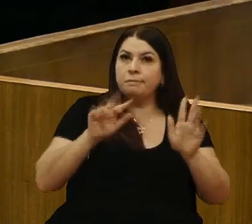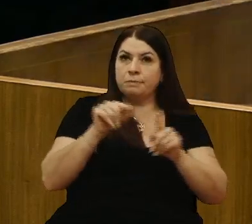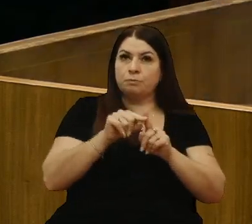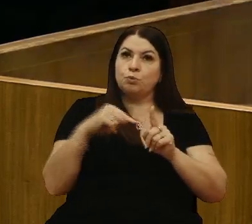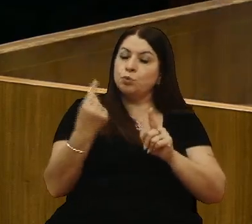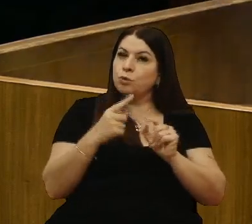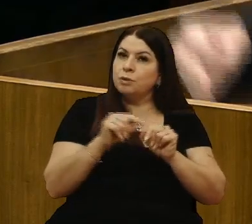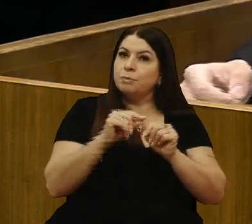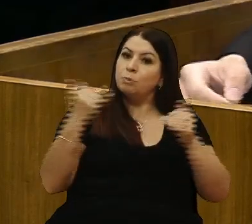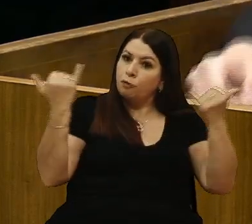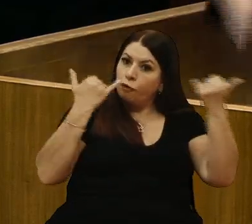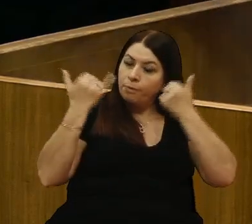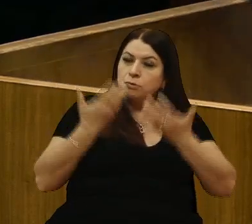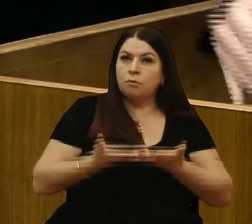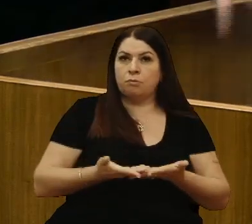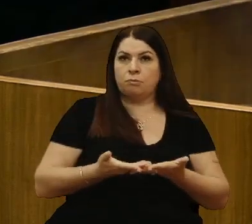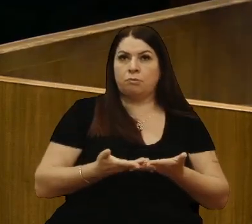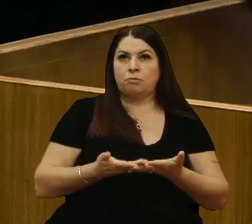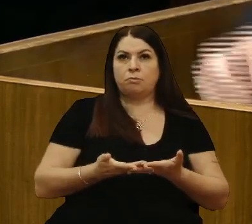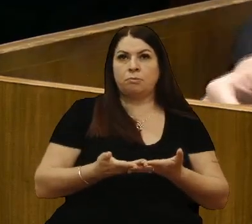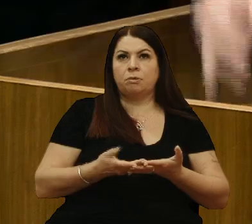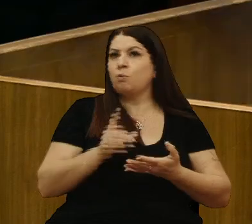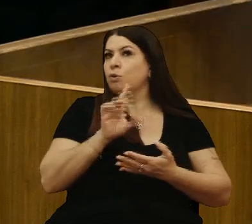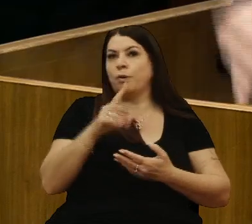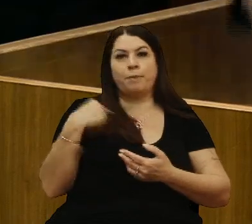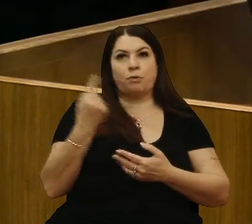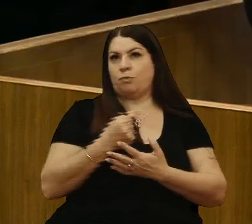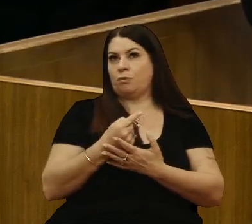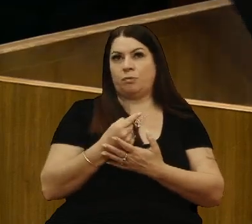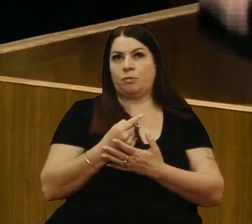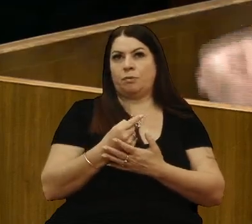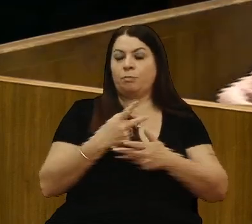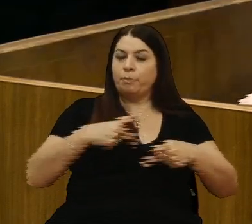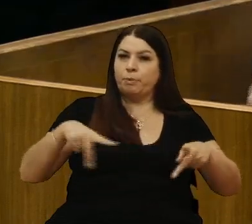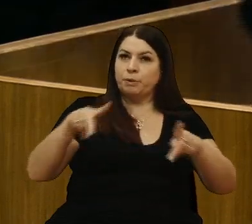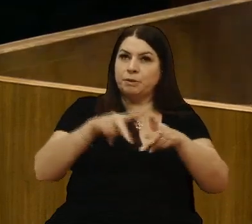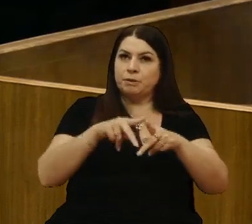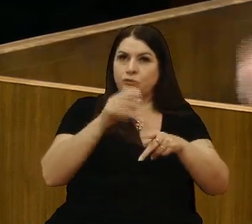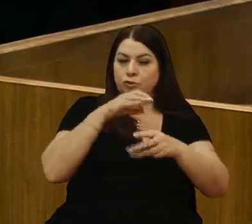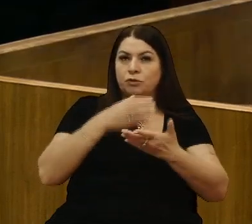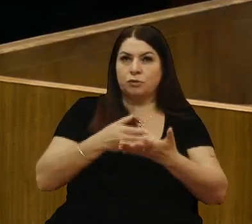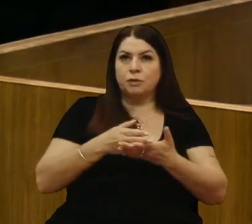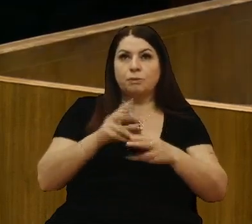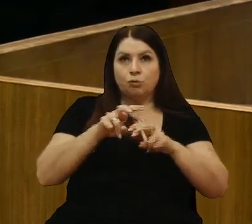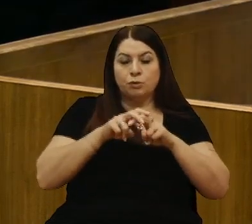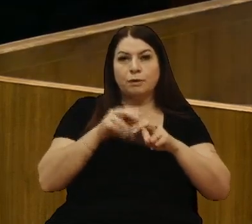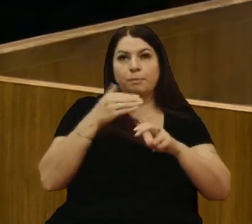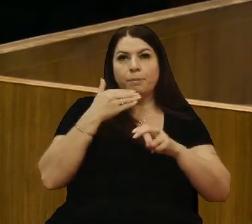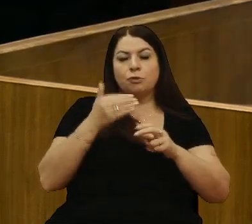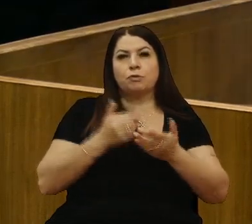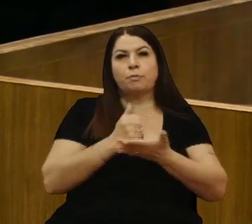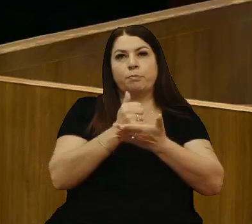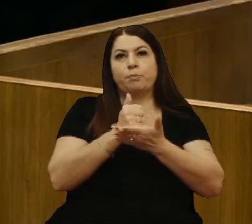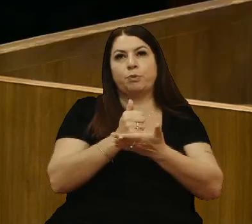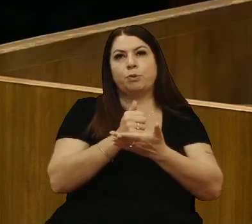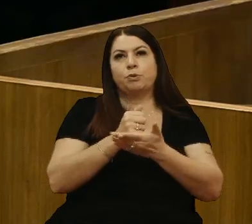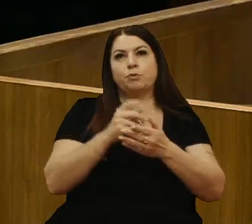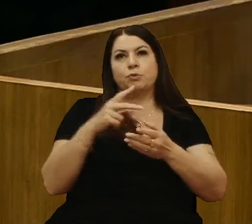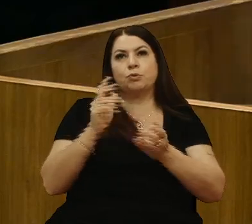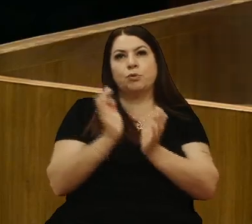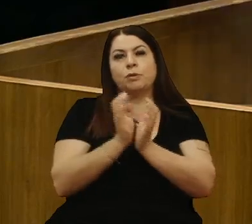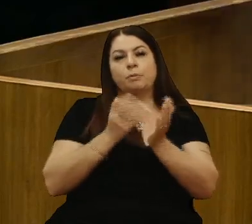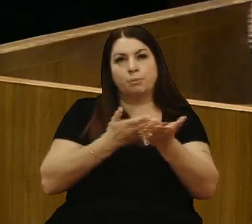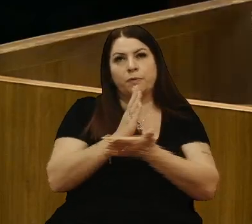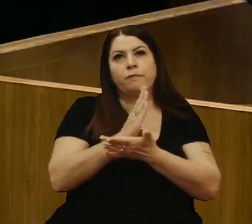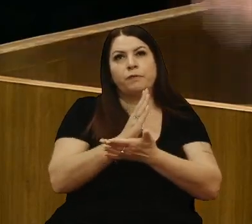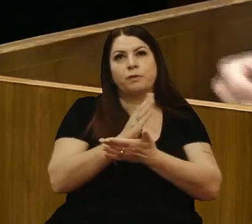queremos informações, mas não é apenas para a gente, é para a população caxiense. Por isso eu peço o apoio dos colegas para podermos aprovar